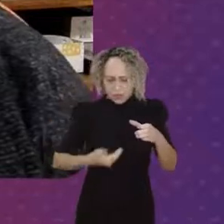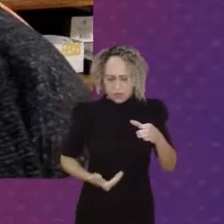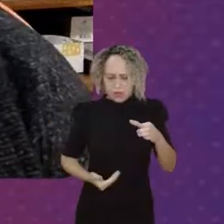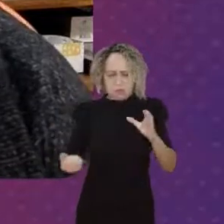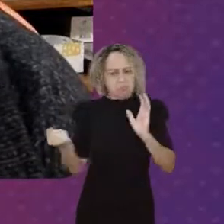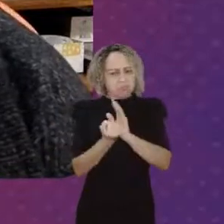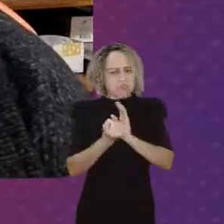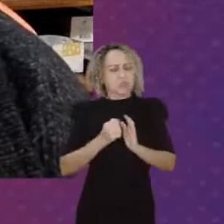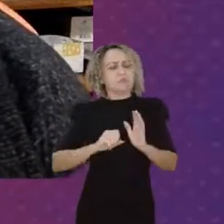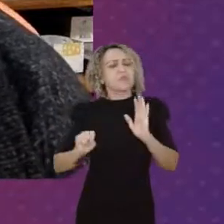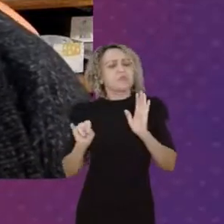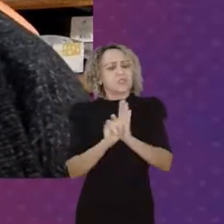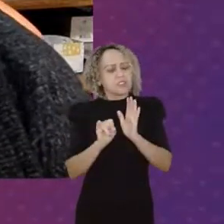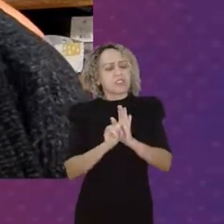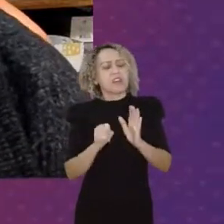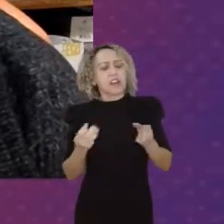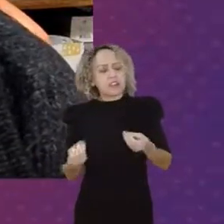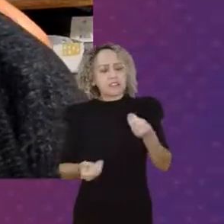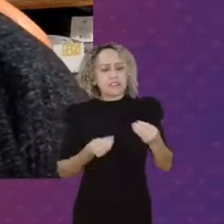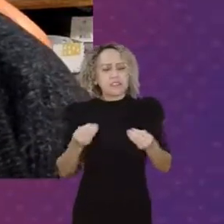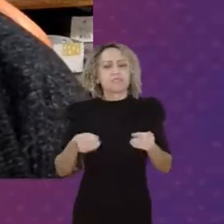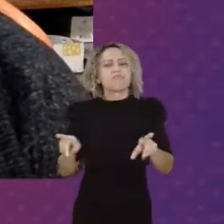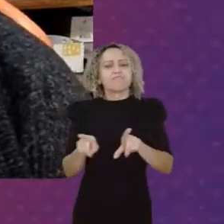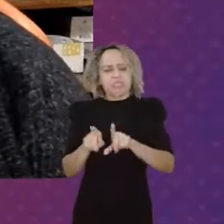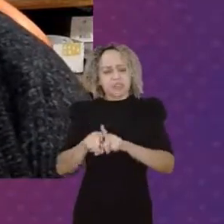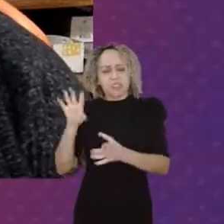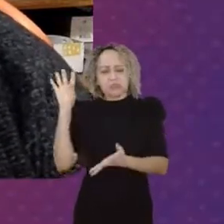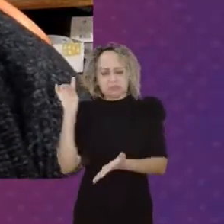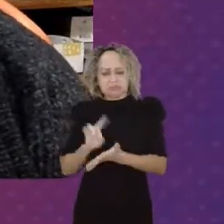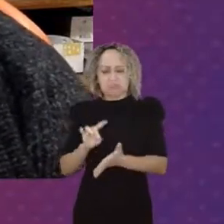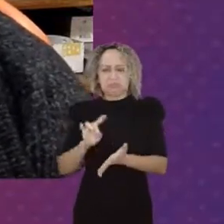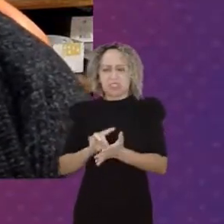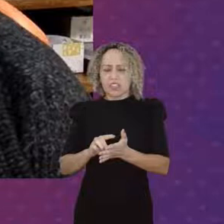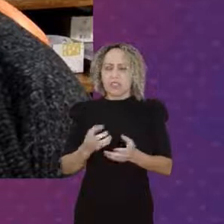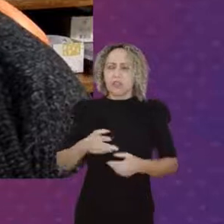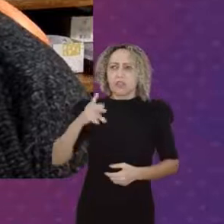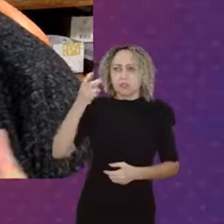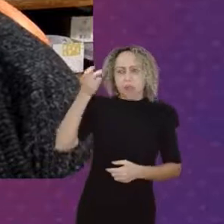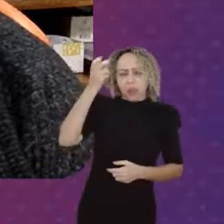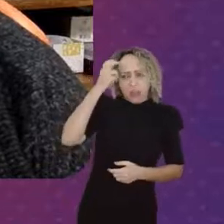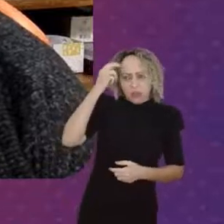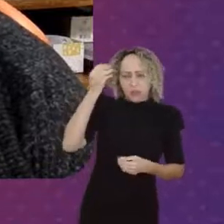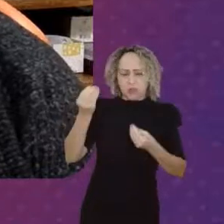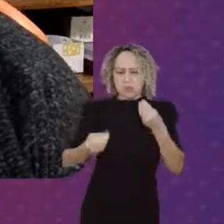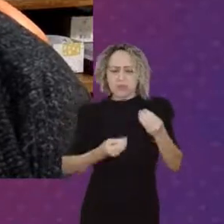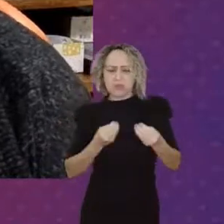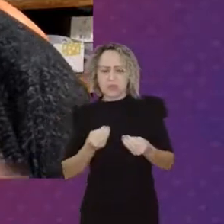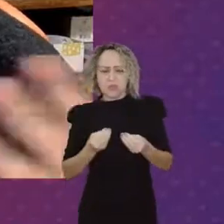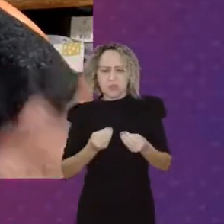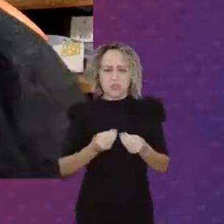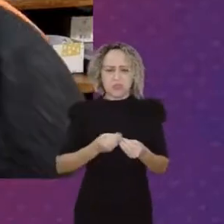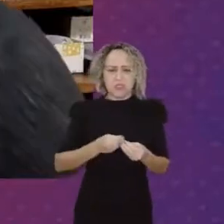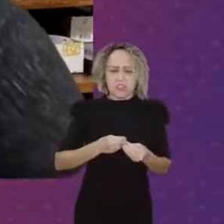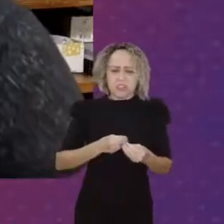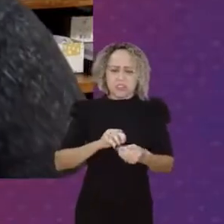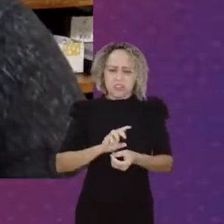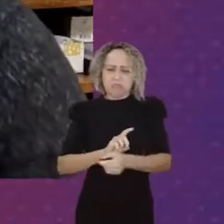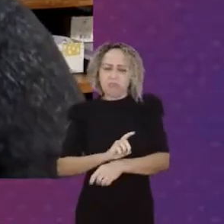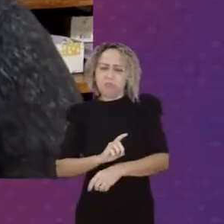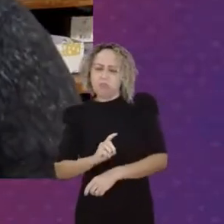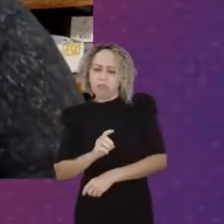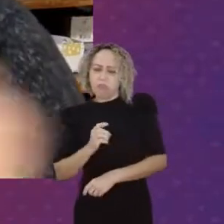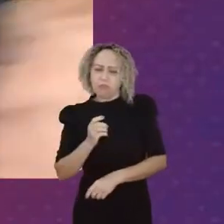maneira simbólica, mas também de uma maneira concreta, com a cultura das dietas e os regimes e todas as formas